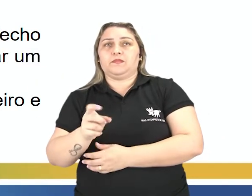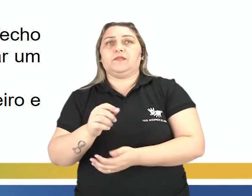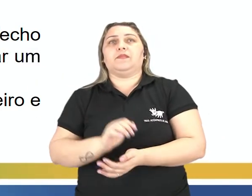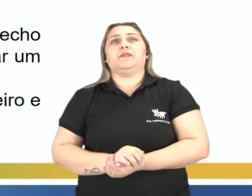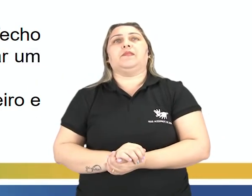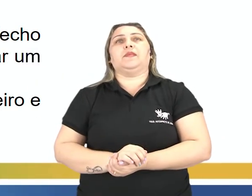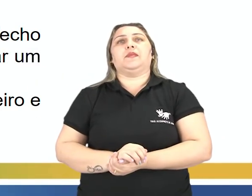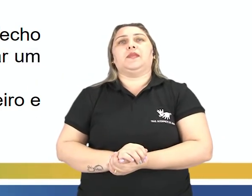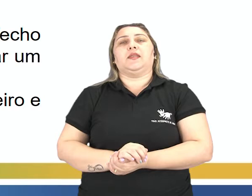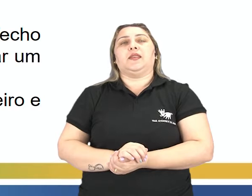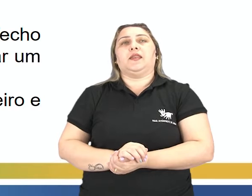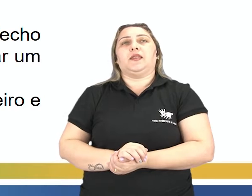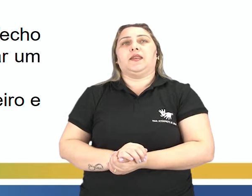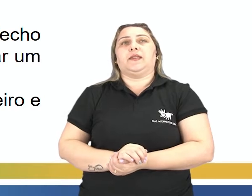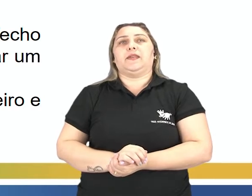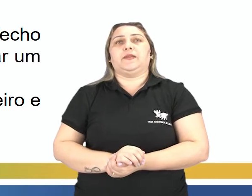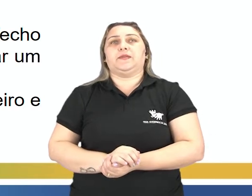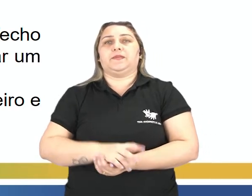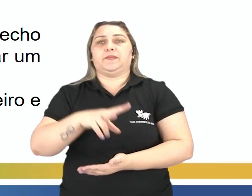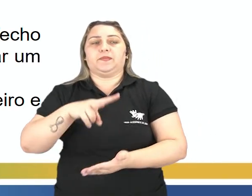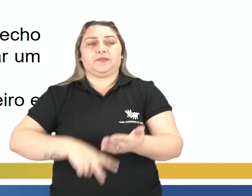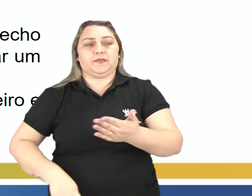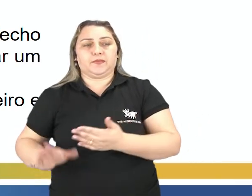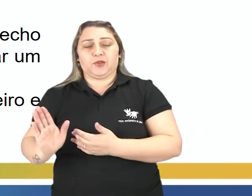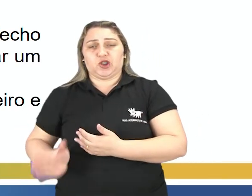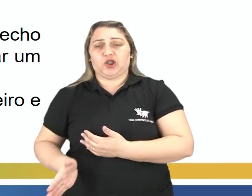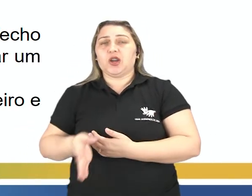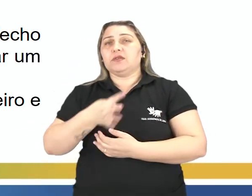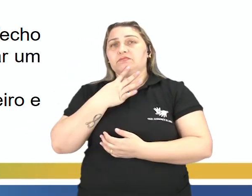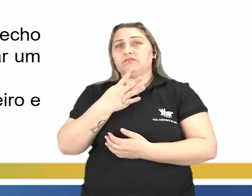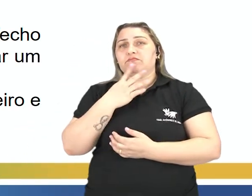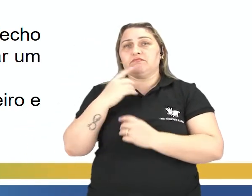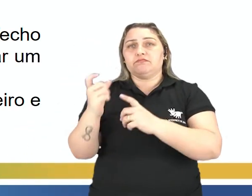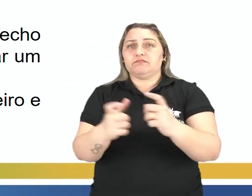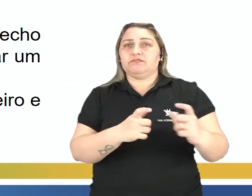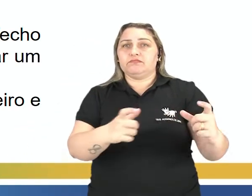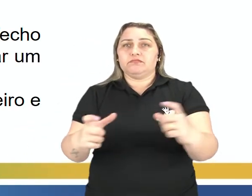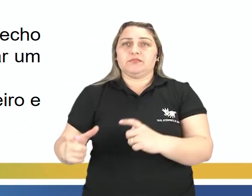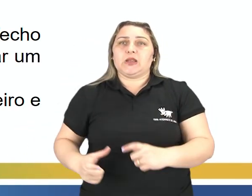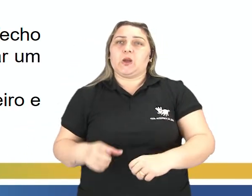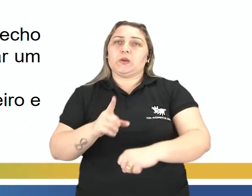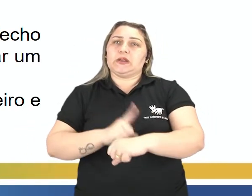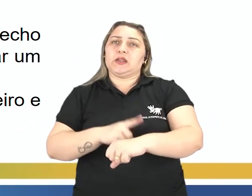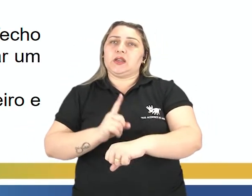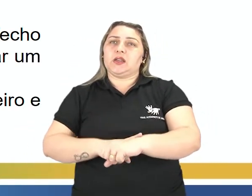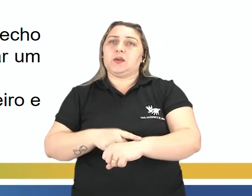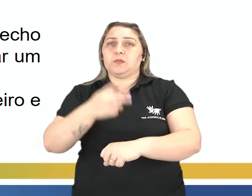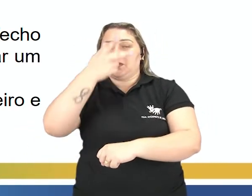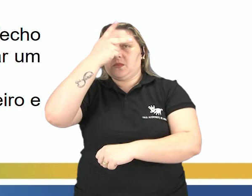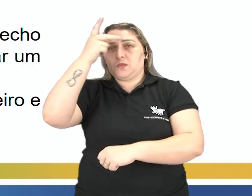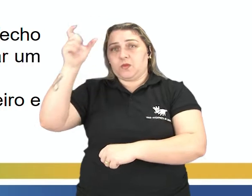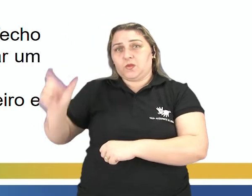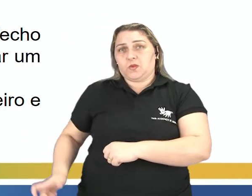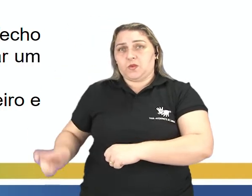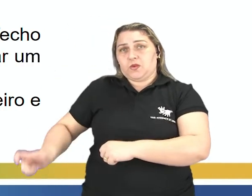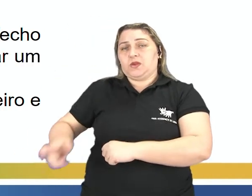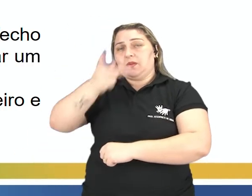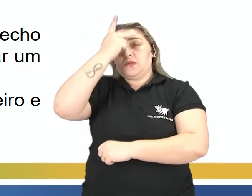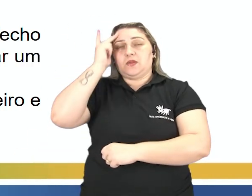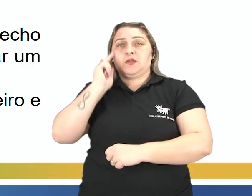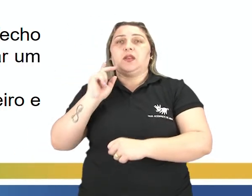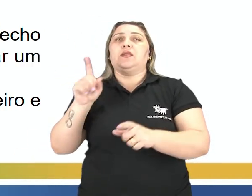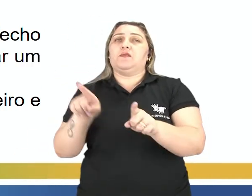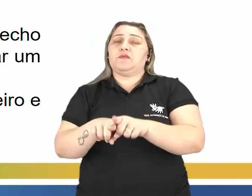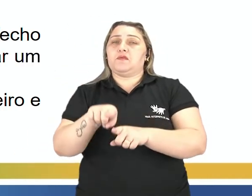Criação do clímax. Aqui, né, neste ponto em que o leitor já conhece o espaço,